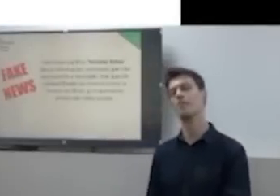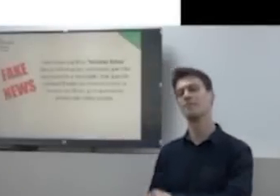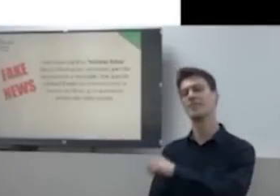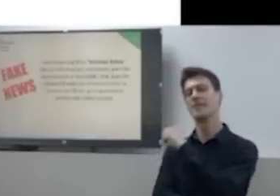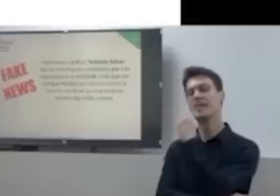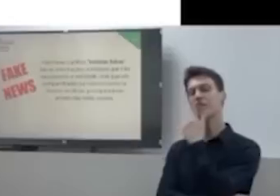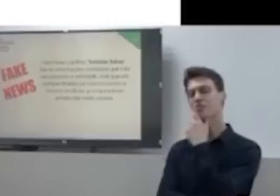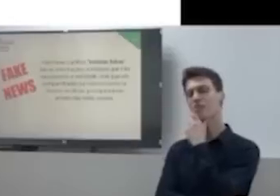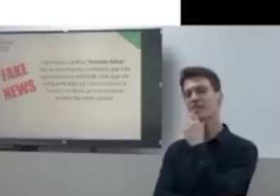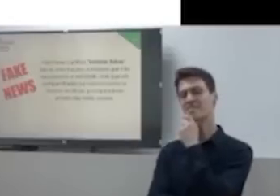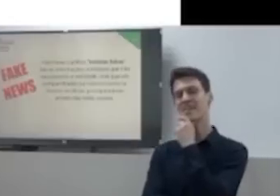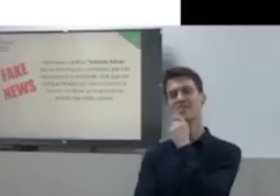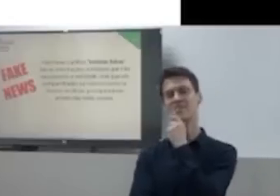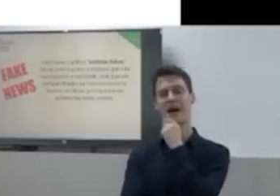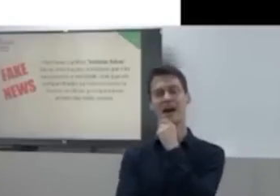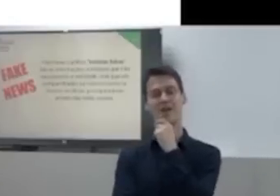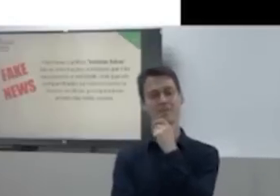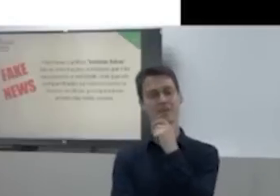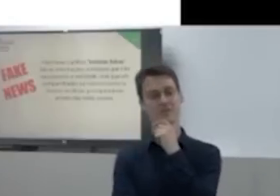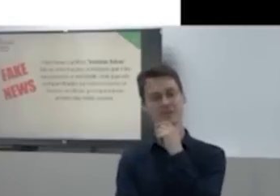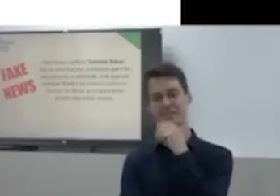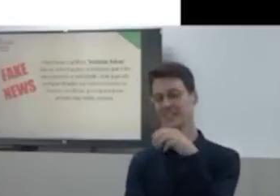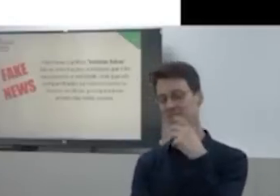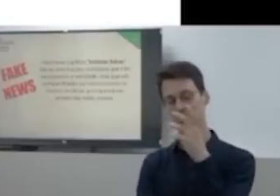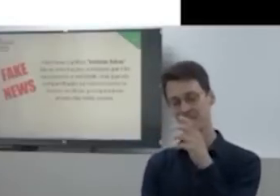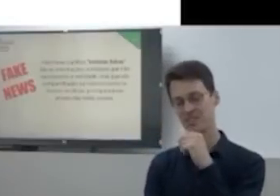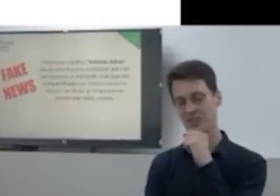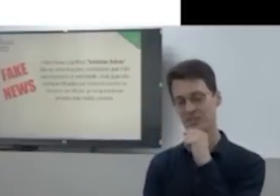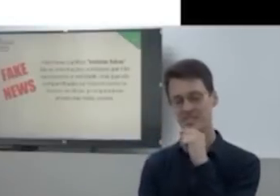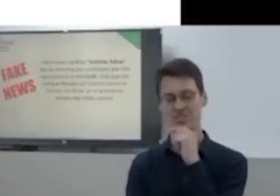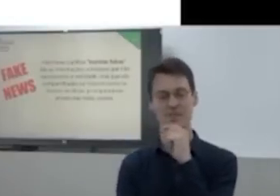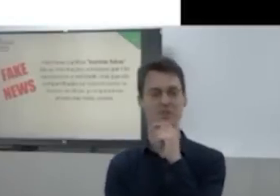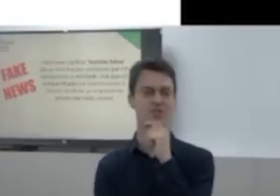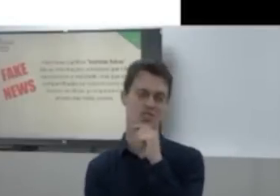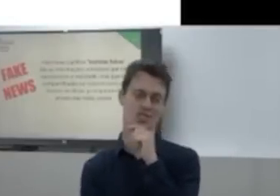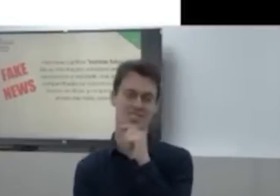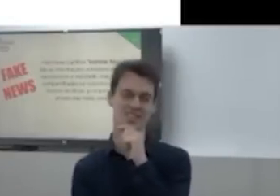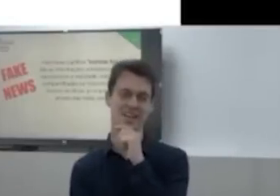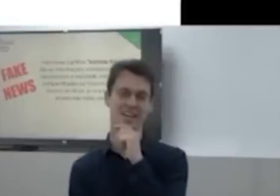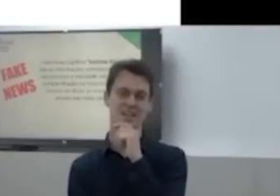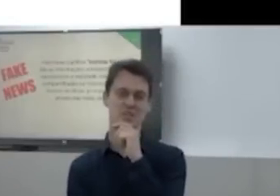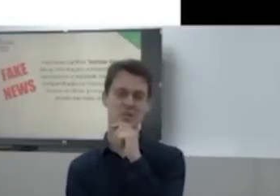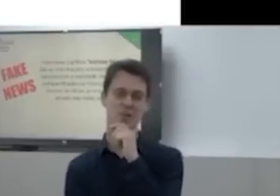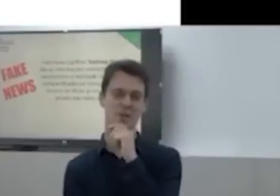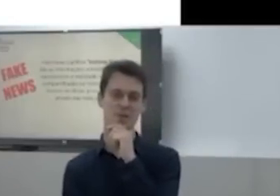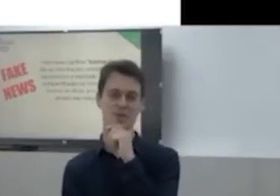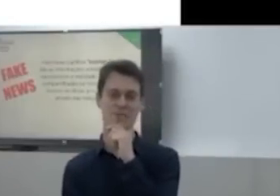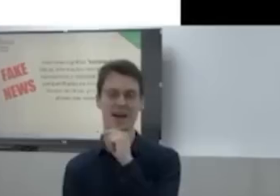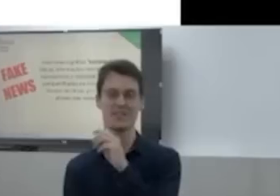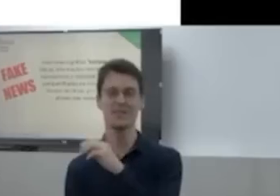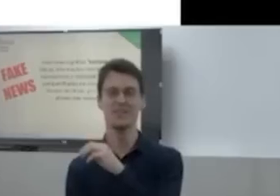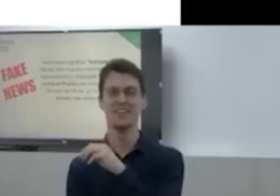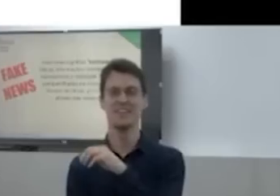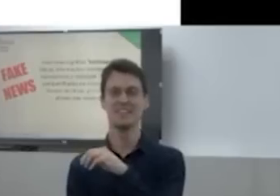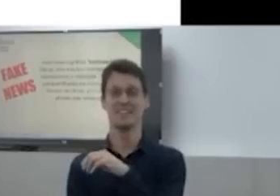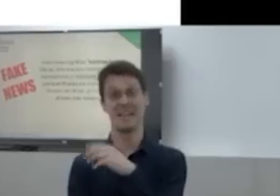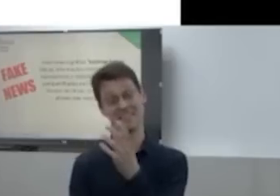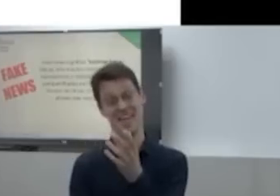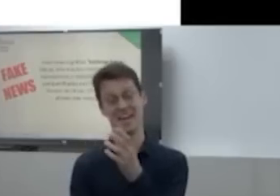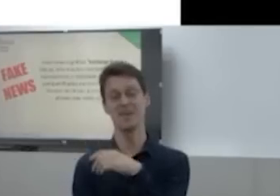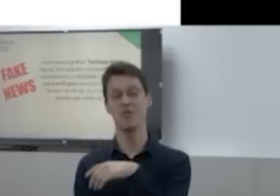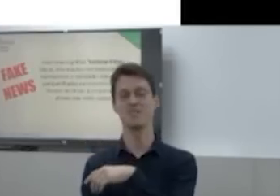evidências. Bom, eu comecei a aula perguntando e mostrando para vocês uma notícia sobre o